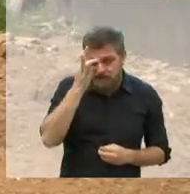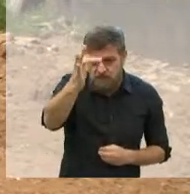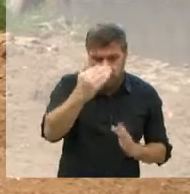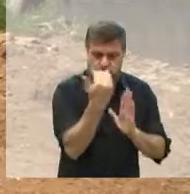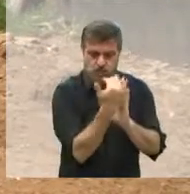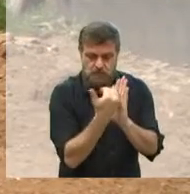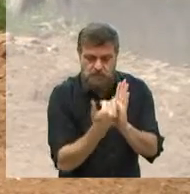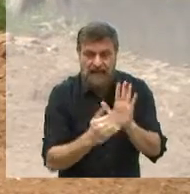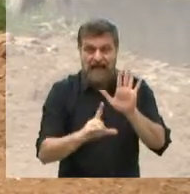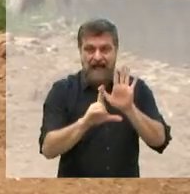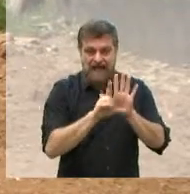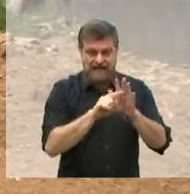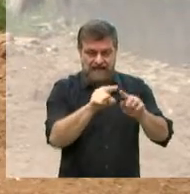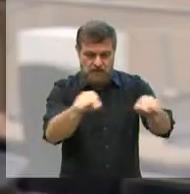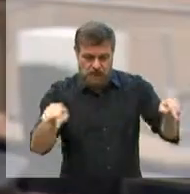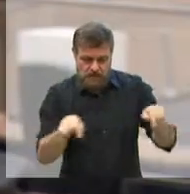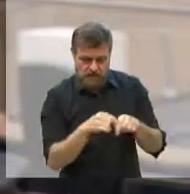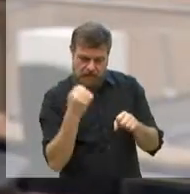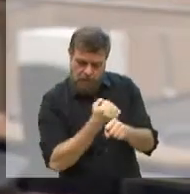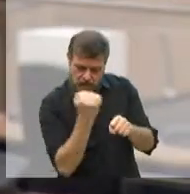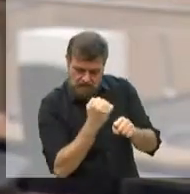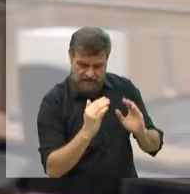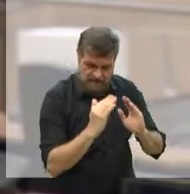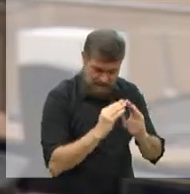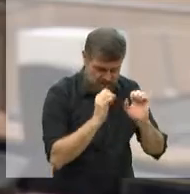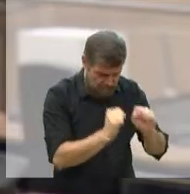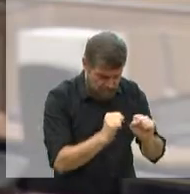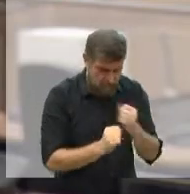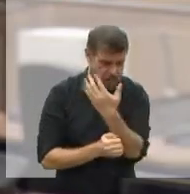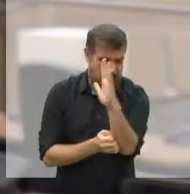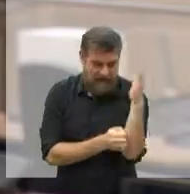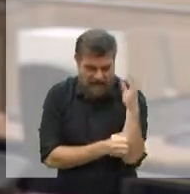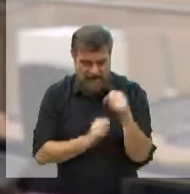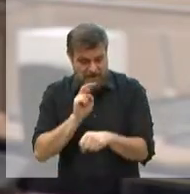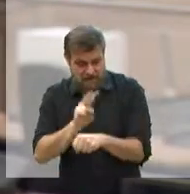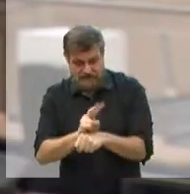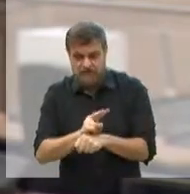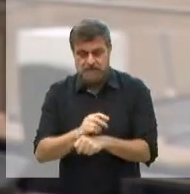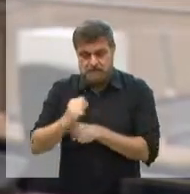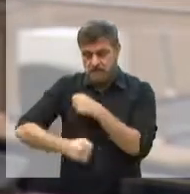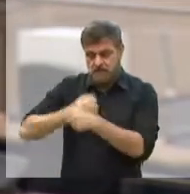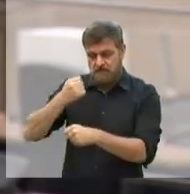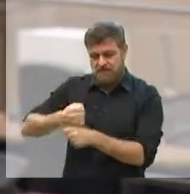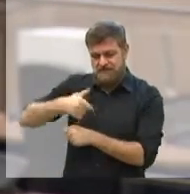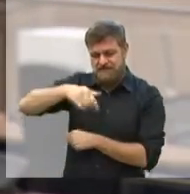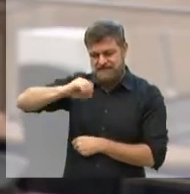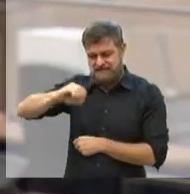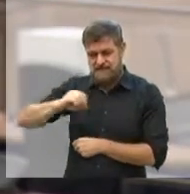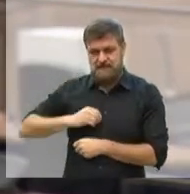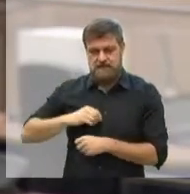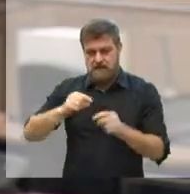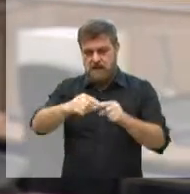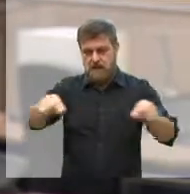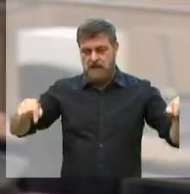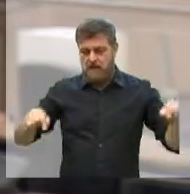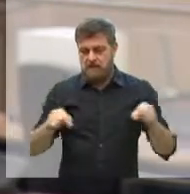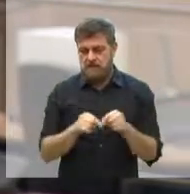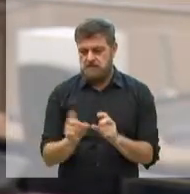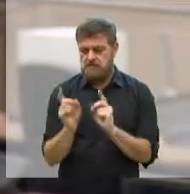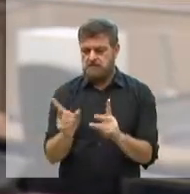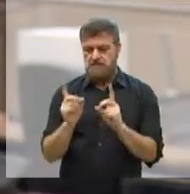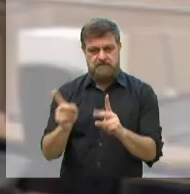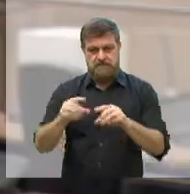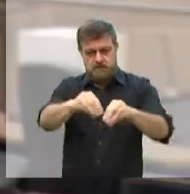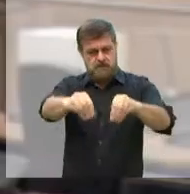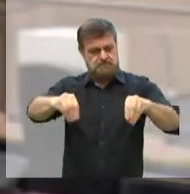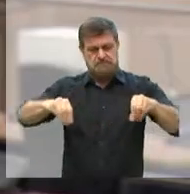de uso e ocupação de solo. Antigamente, lá para a década de 50, 70, os loteadores abriam uma rua, vendiam o